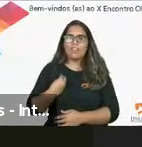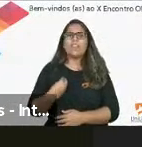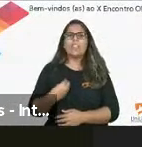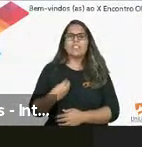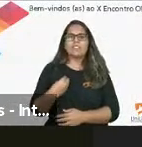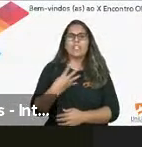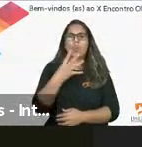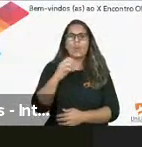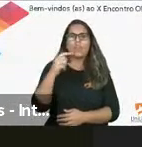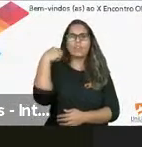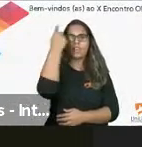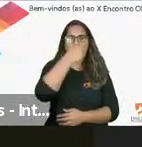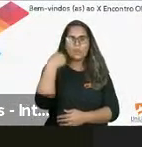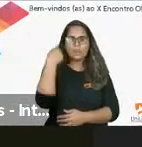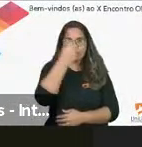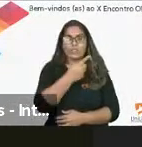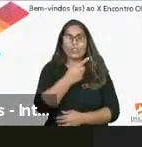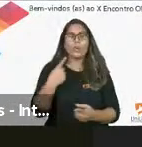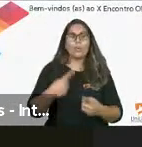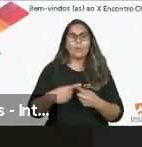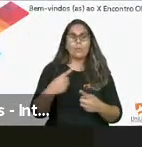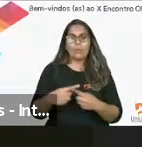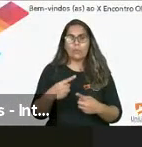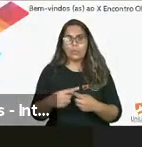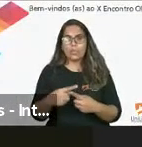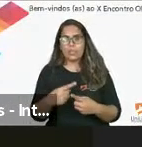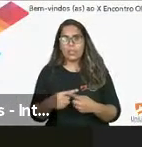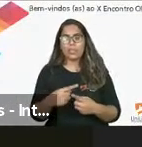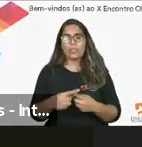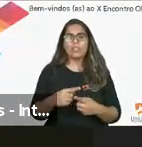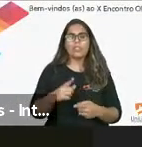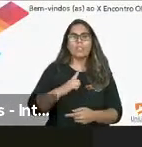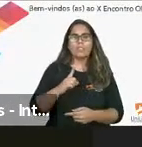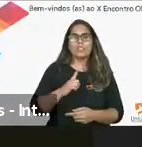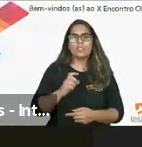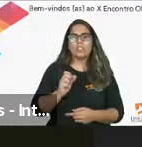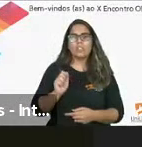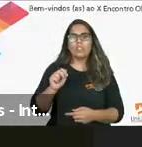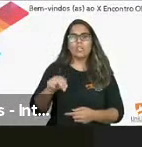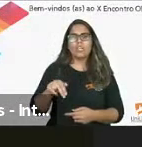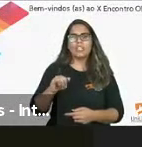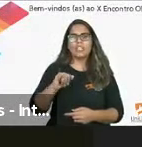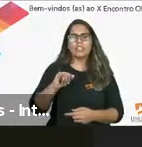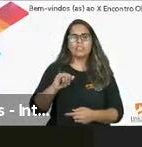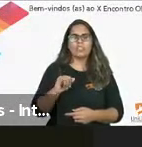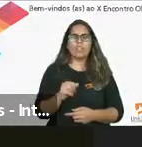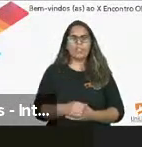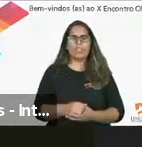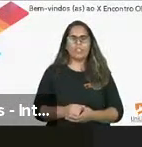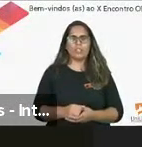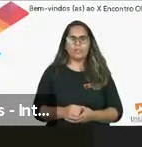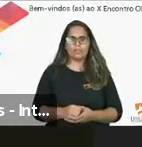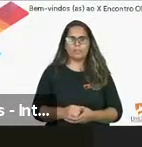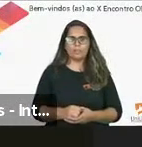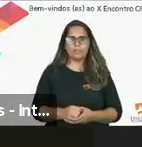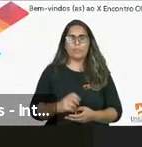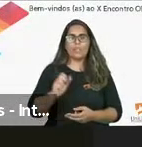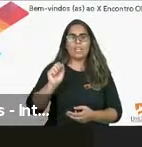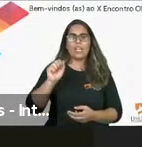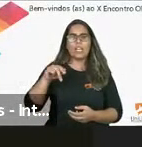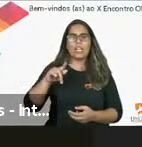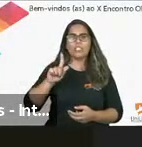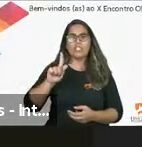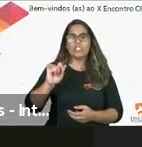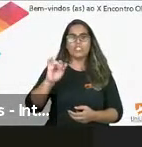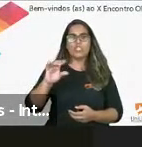horas de Angicos, porque ele agora, entendendo isso, ele não vai tratar os adultos, não